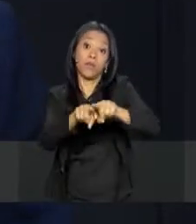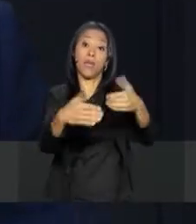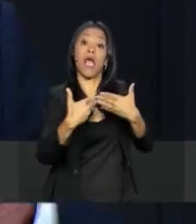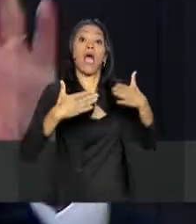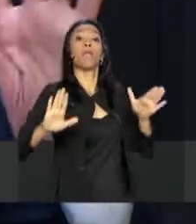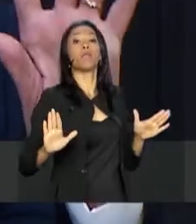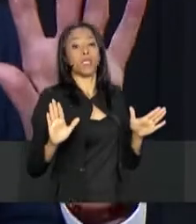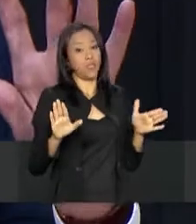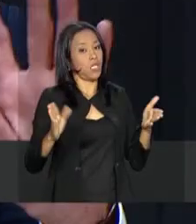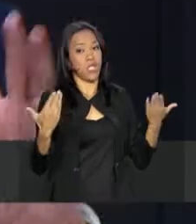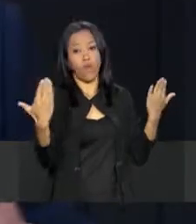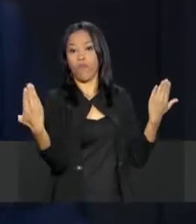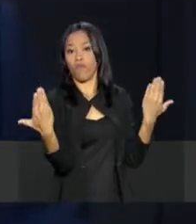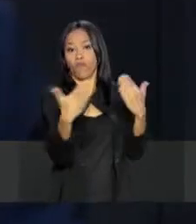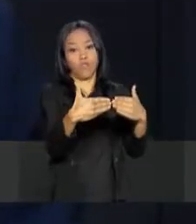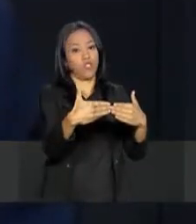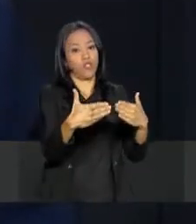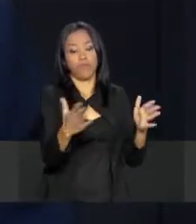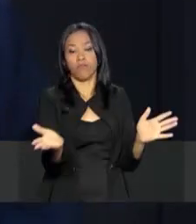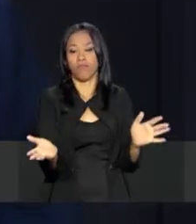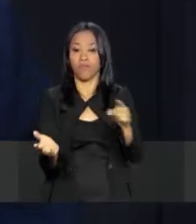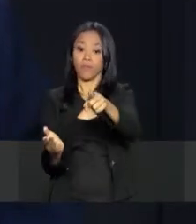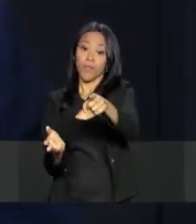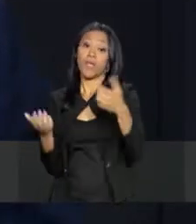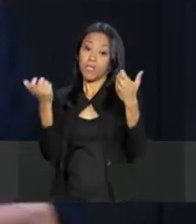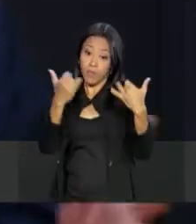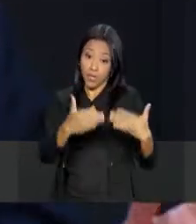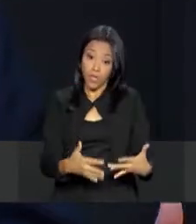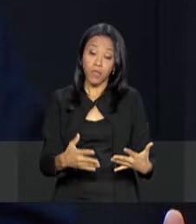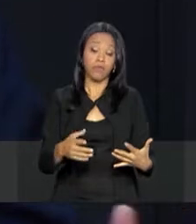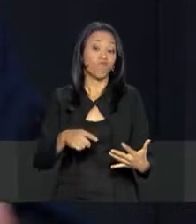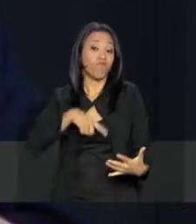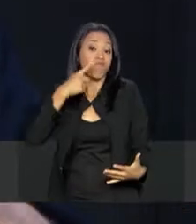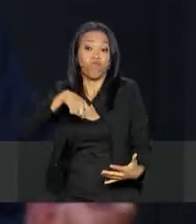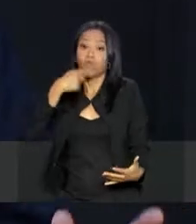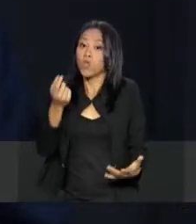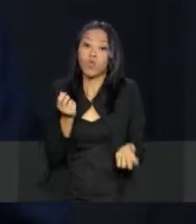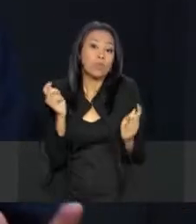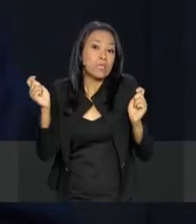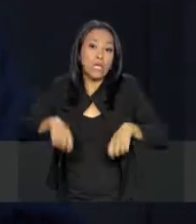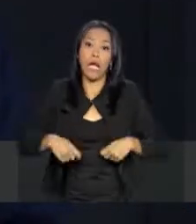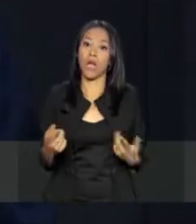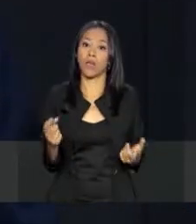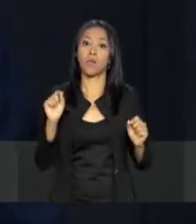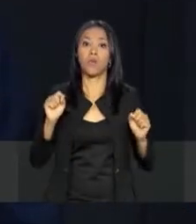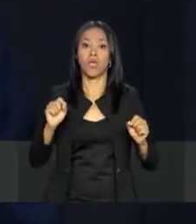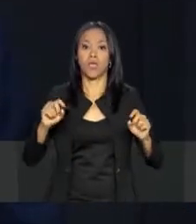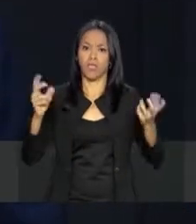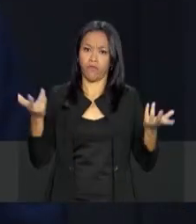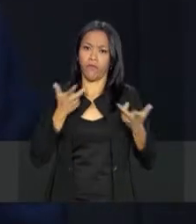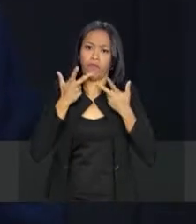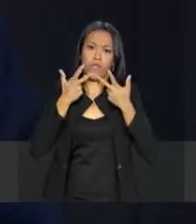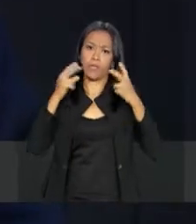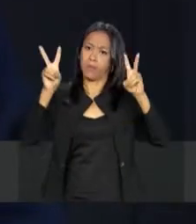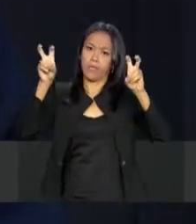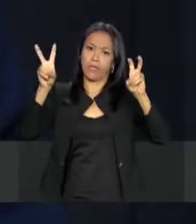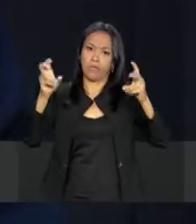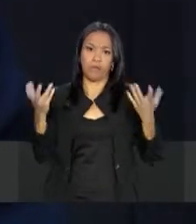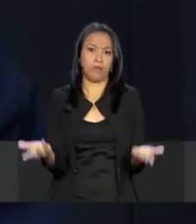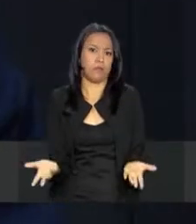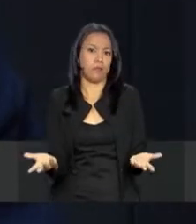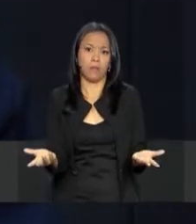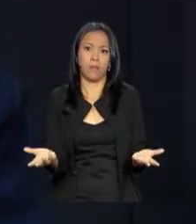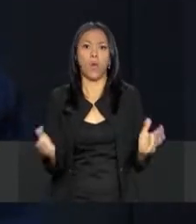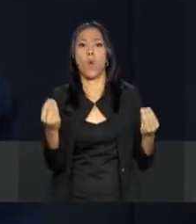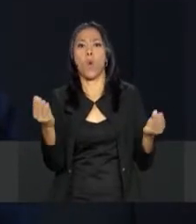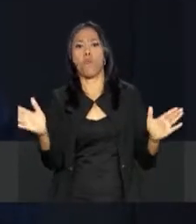eu desde o primeiro momento disse que era em cogitar ável inegociável esta matéria não temos como fechar